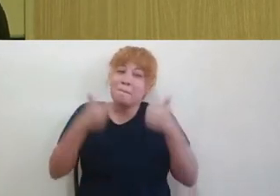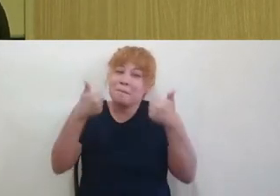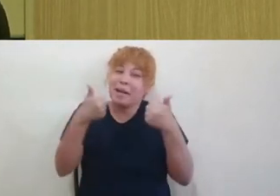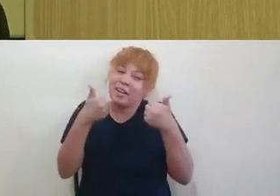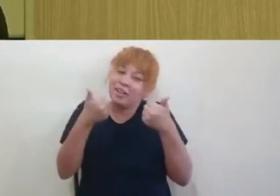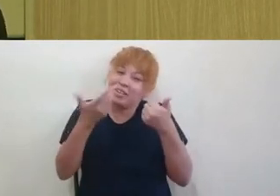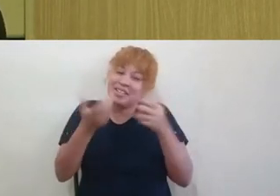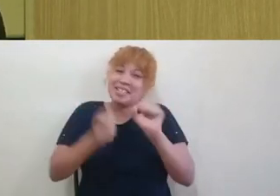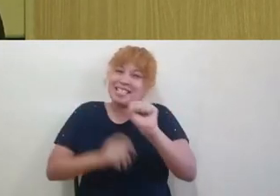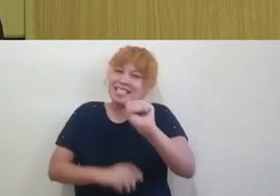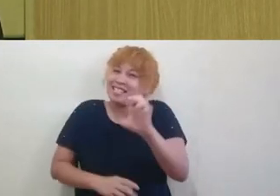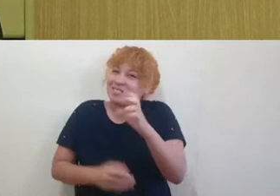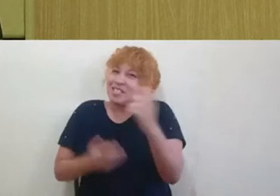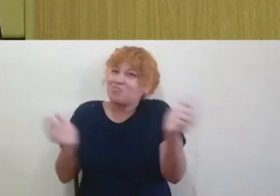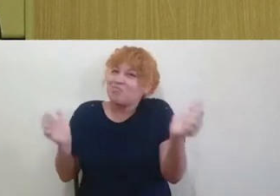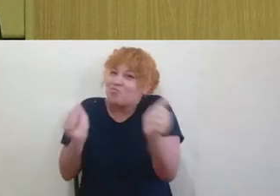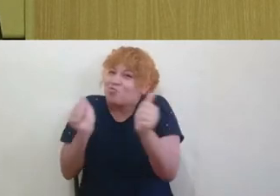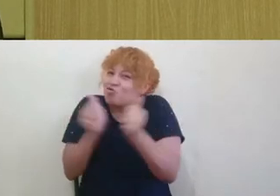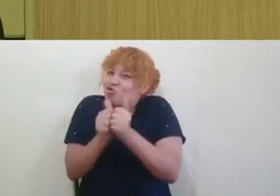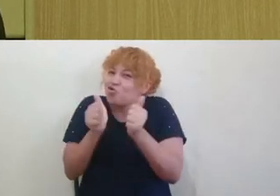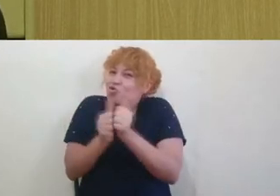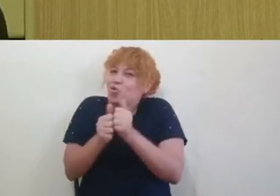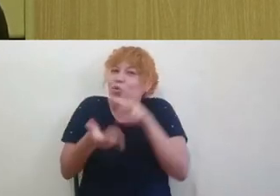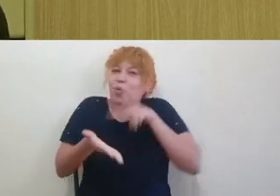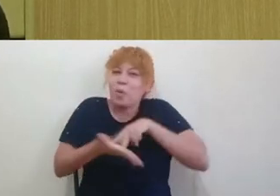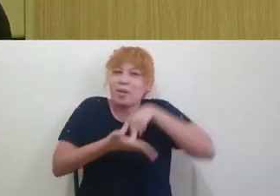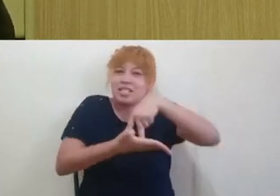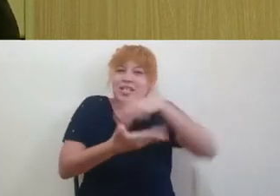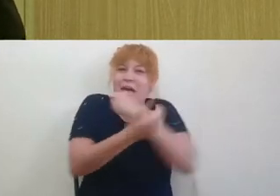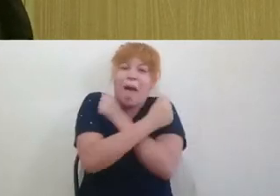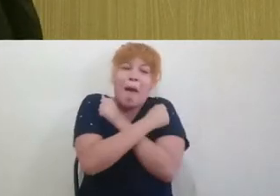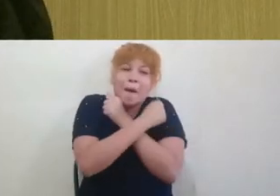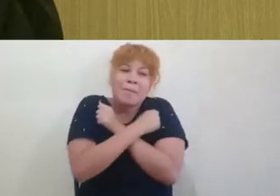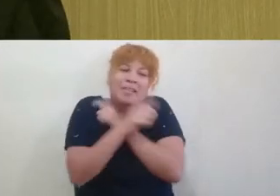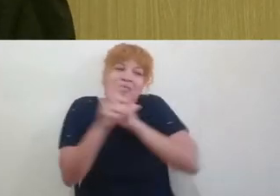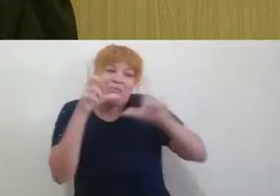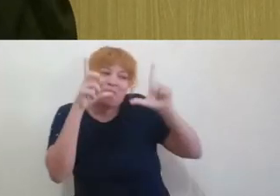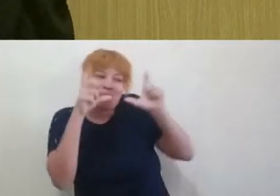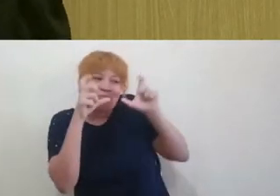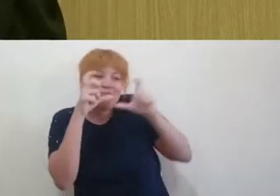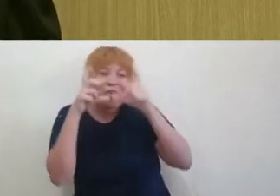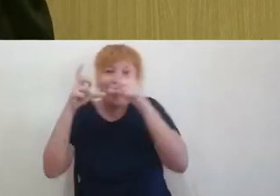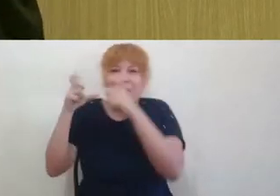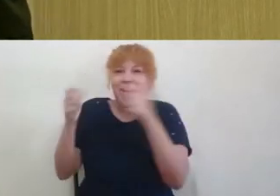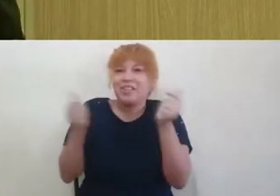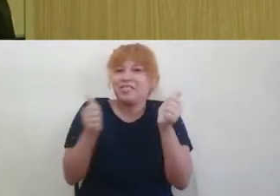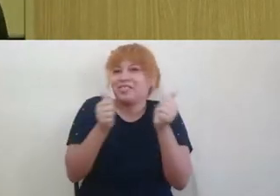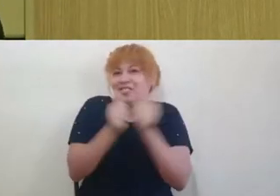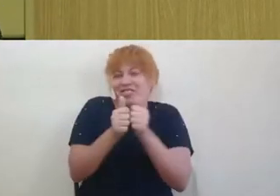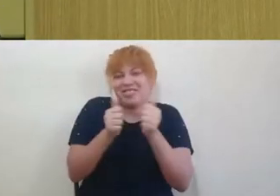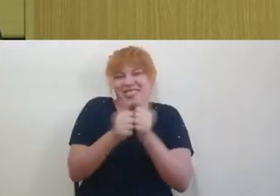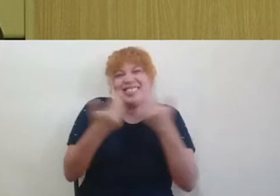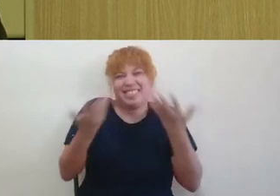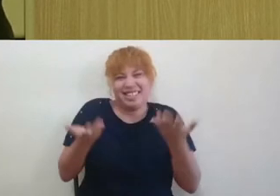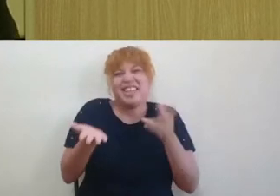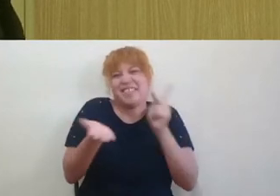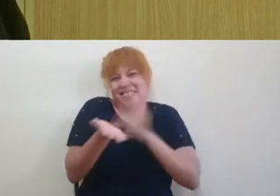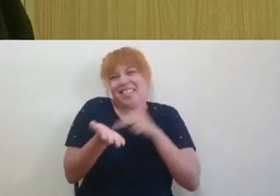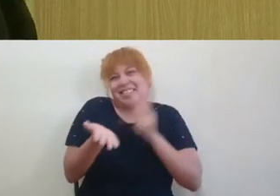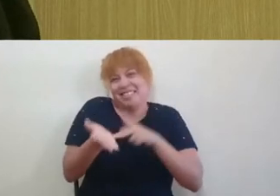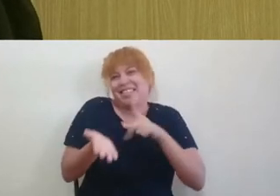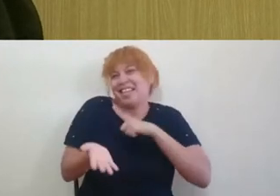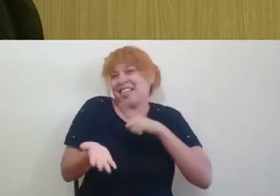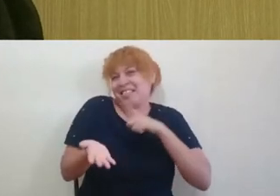a vida faz desse tipo de coisa. Alguns se vão, alguns vêm, novas vidas chegando por